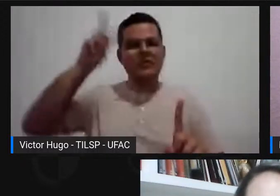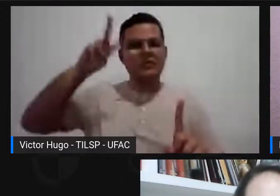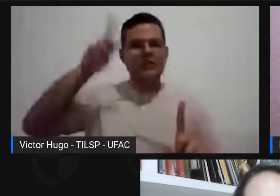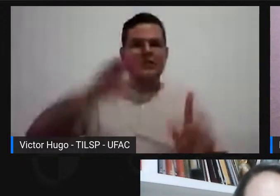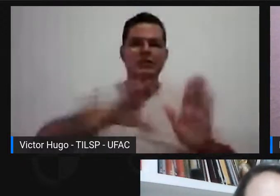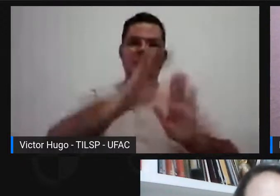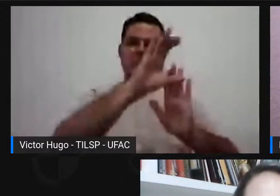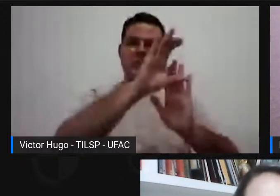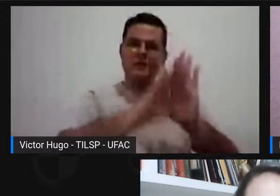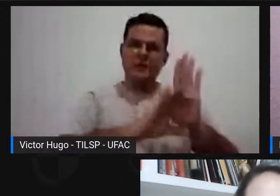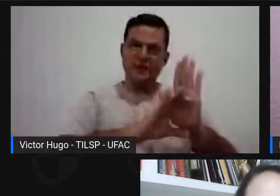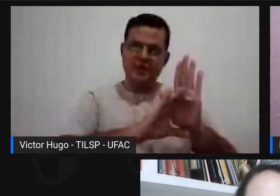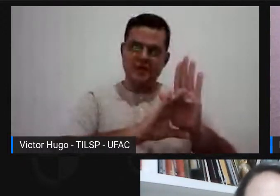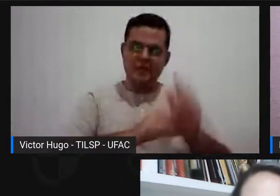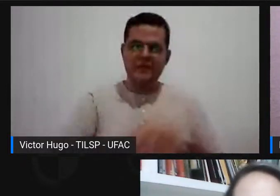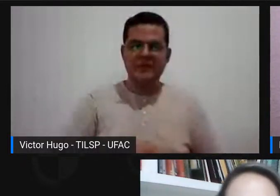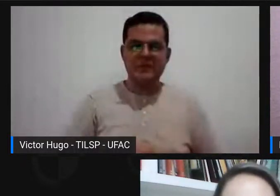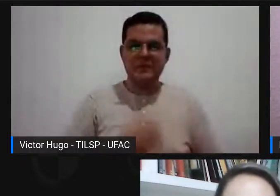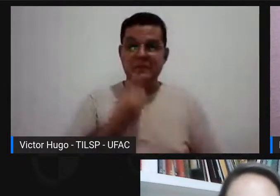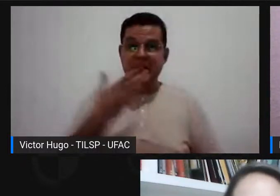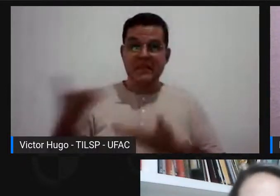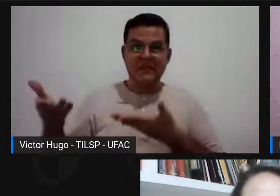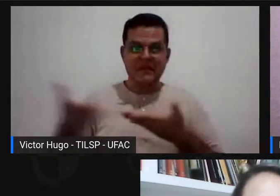Obrigada, boa tarde a todos.